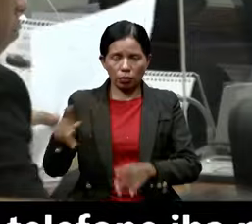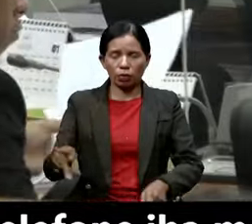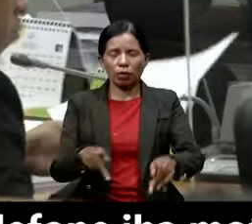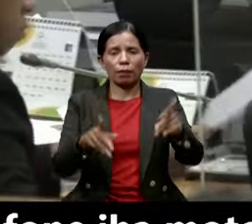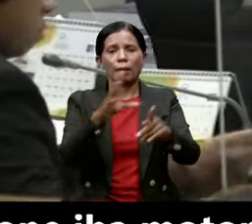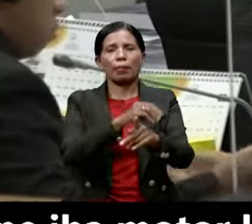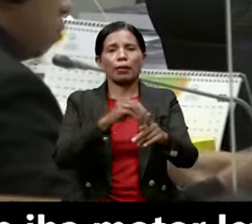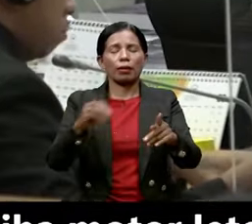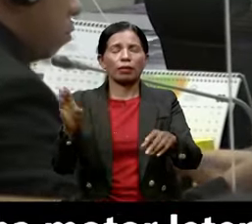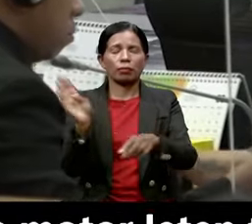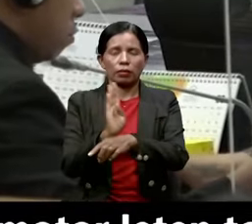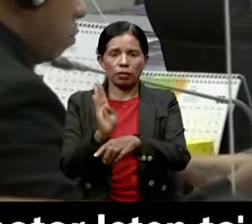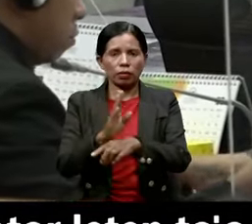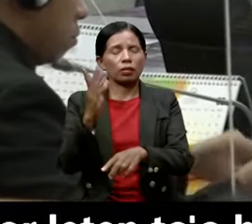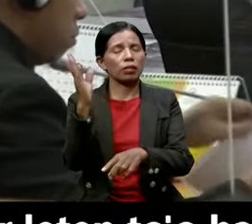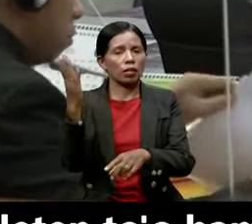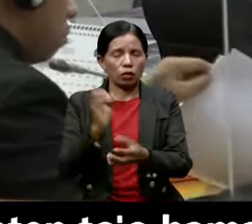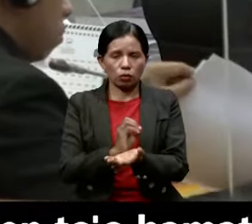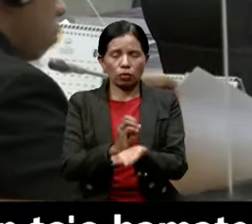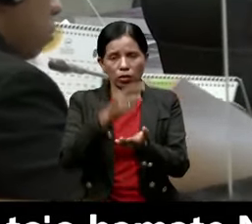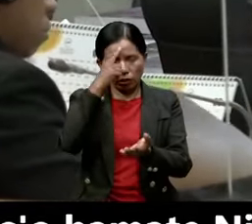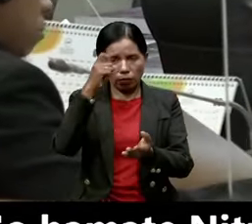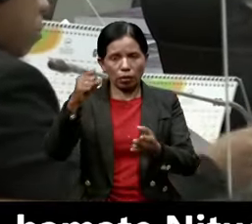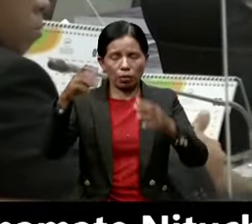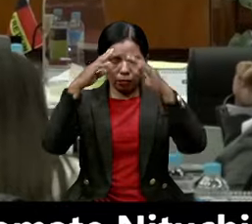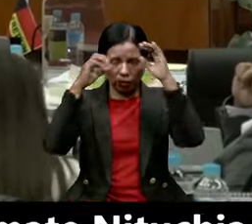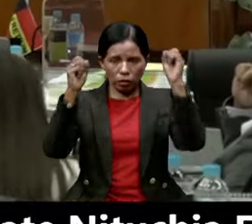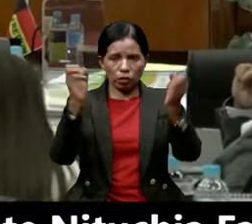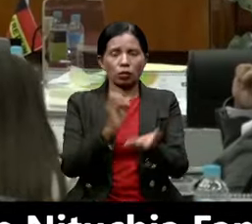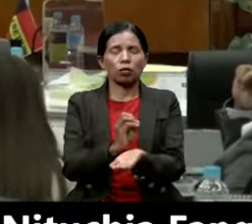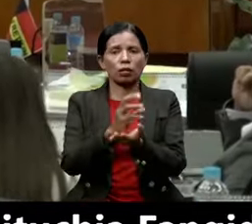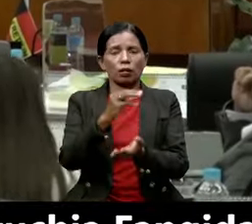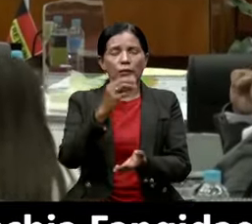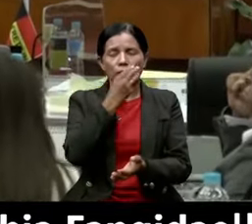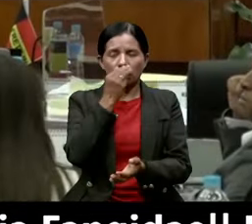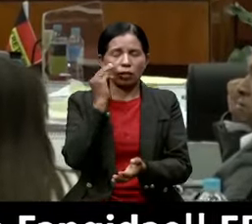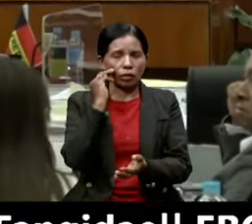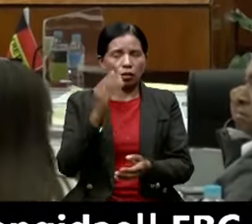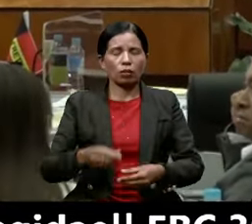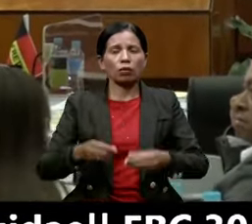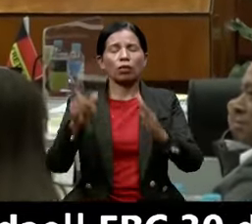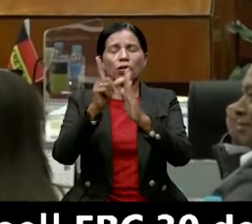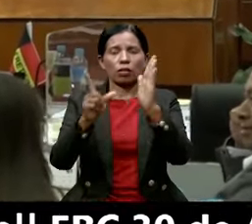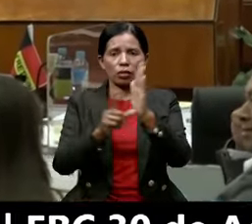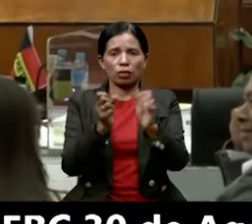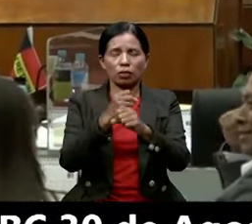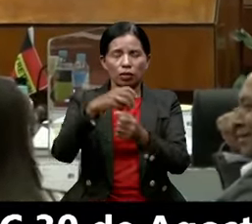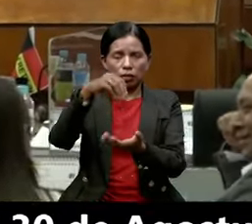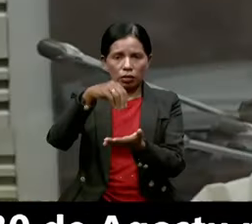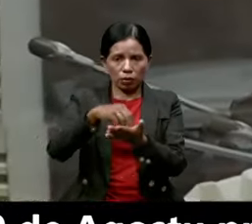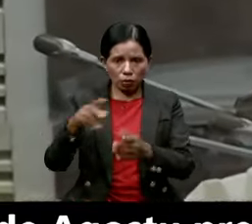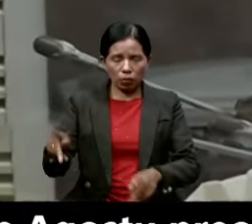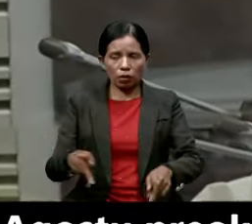mos comercial ya Fulolo Oikusi. Tambane ex-presidente autoridade Raioa Maria Alcatiri hasai de liberação ida o di halo investimento público